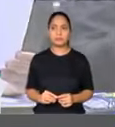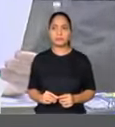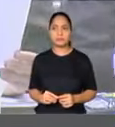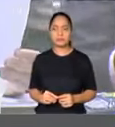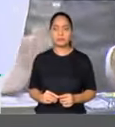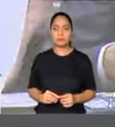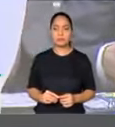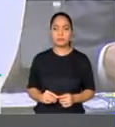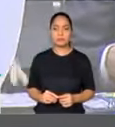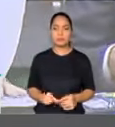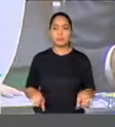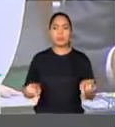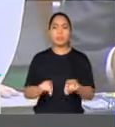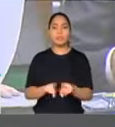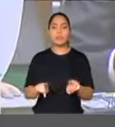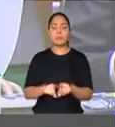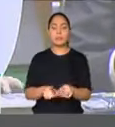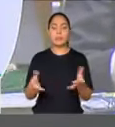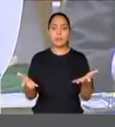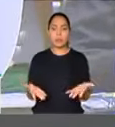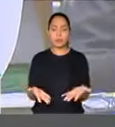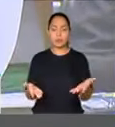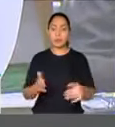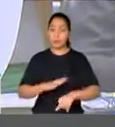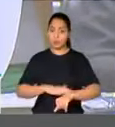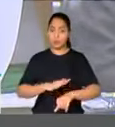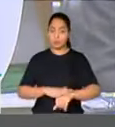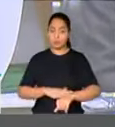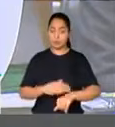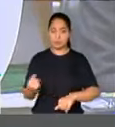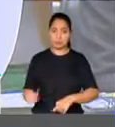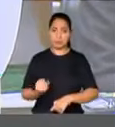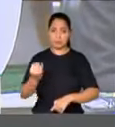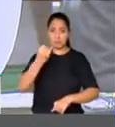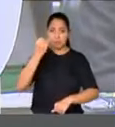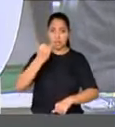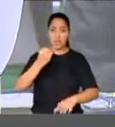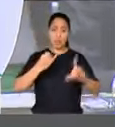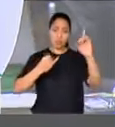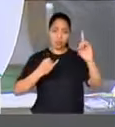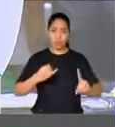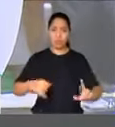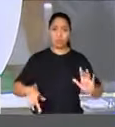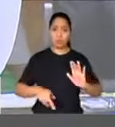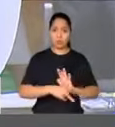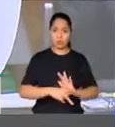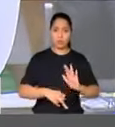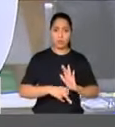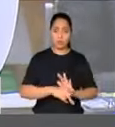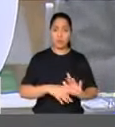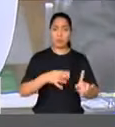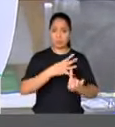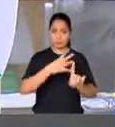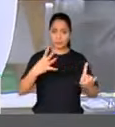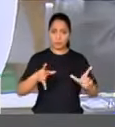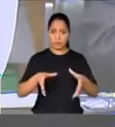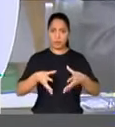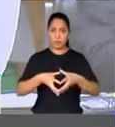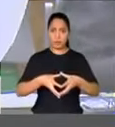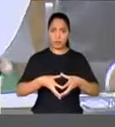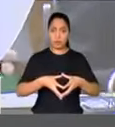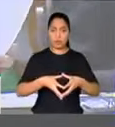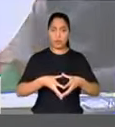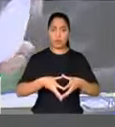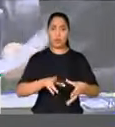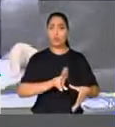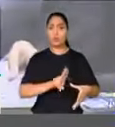E eu gostaria de passar a palavra, nesse momento, ao diretor executivo da Organização Brasileira LGBTI, Tony